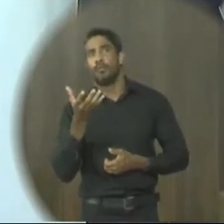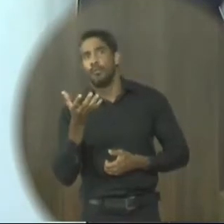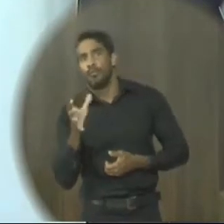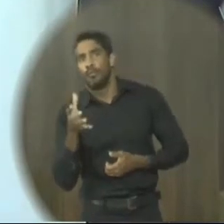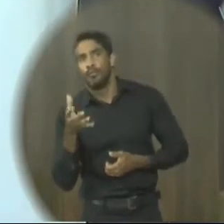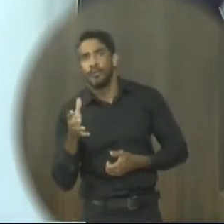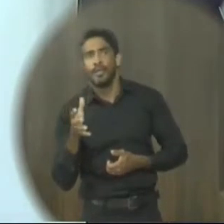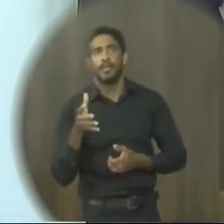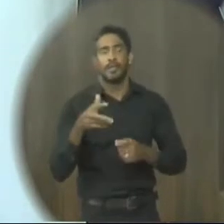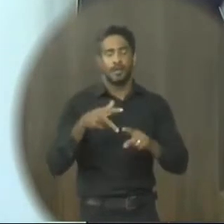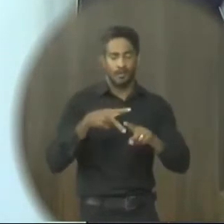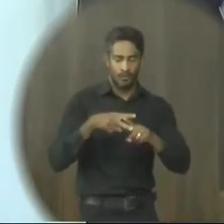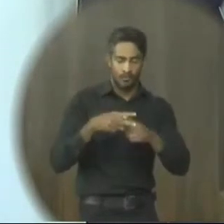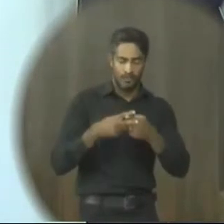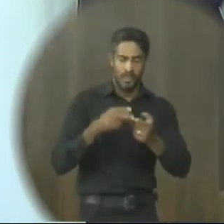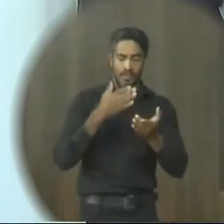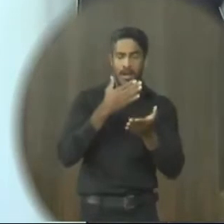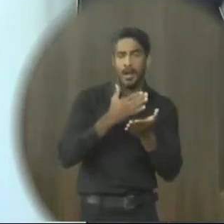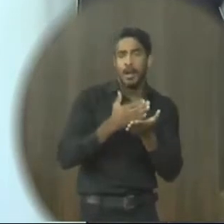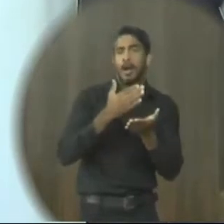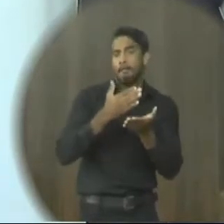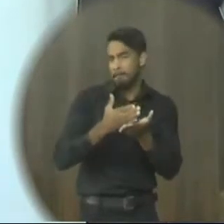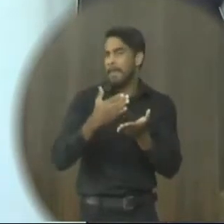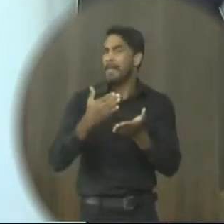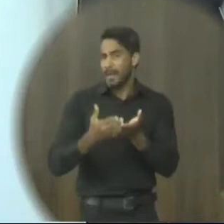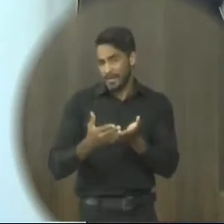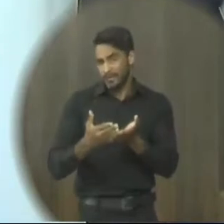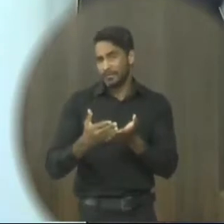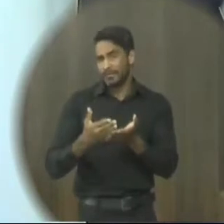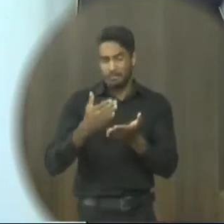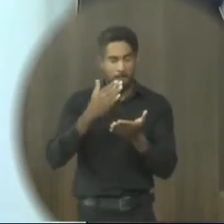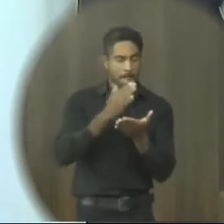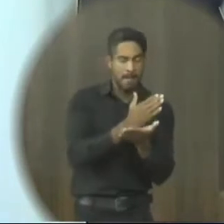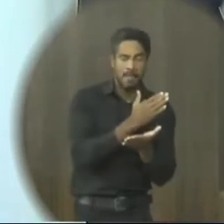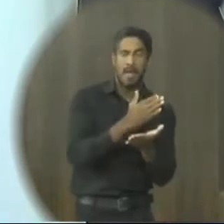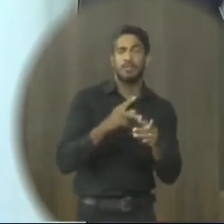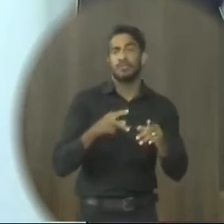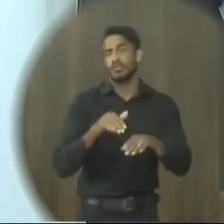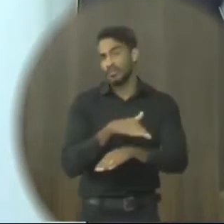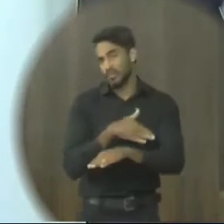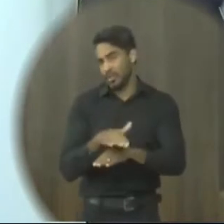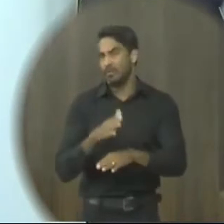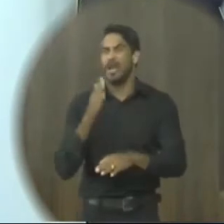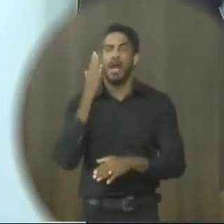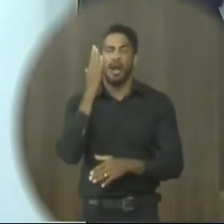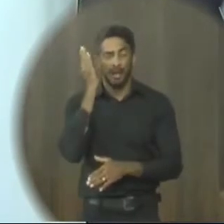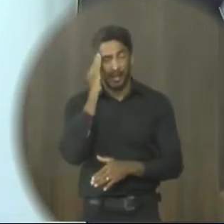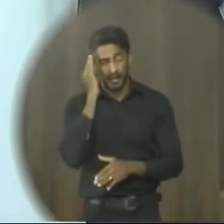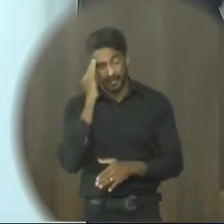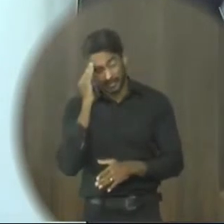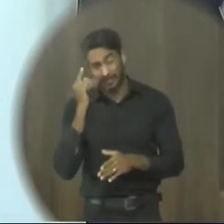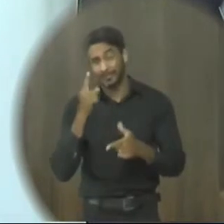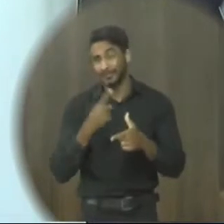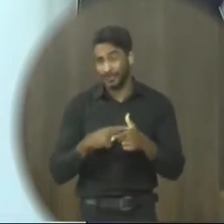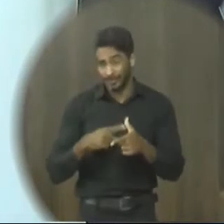pavimentar pedaço de rua, né? E ele está certíssimo, né? Porque a gente sabe os dissabores que acontecem